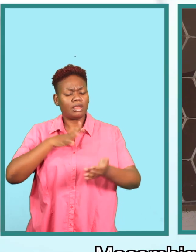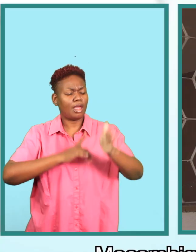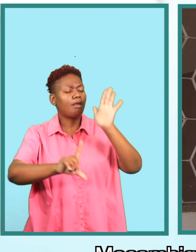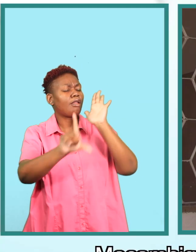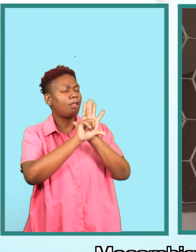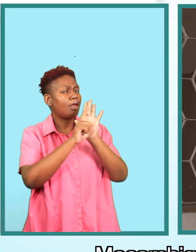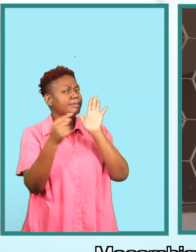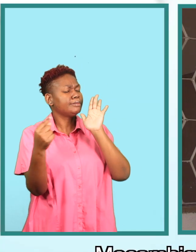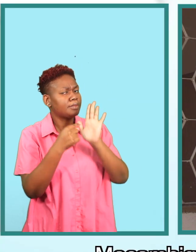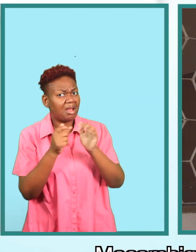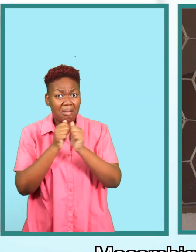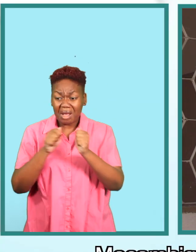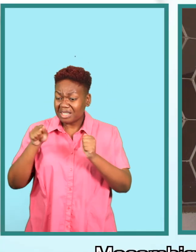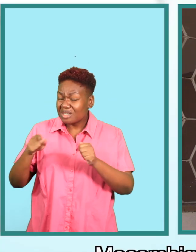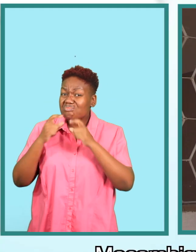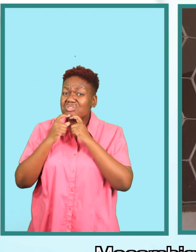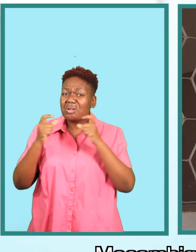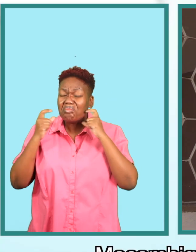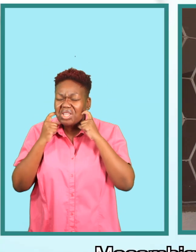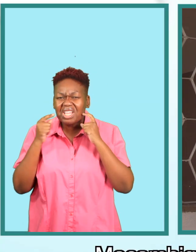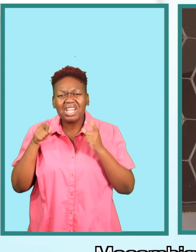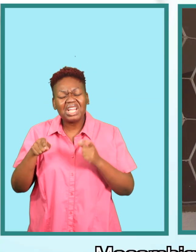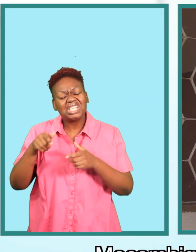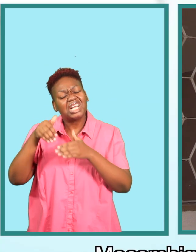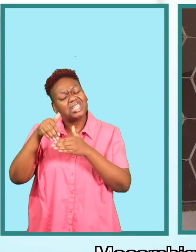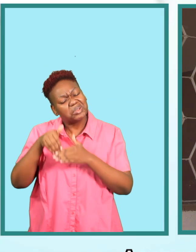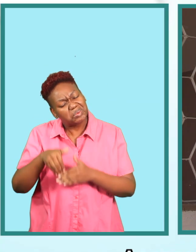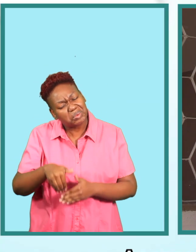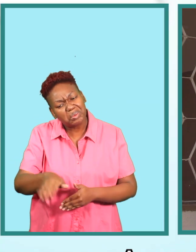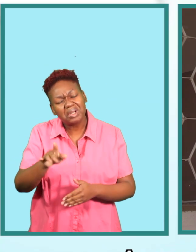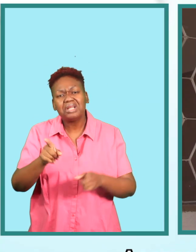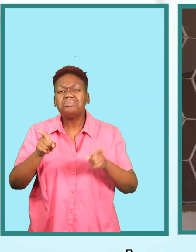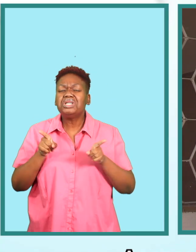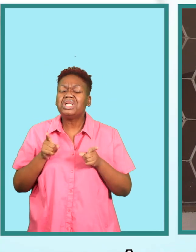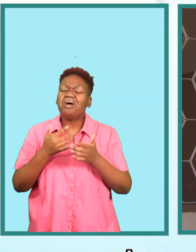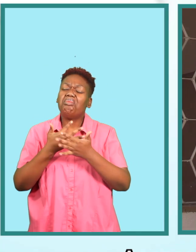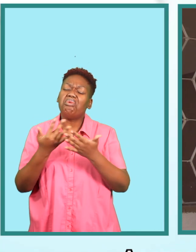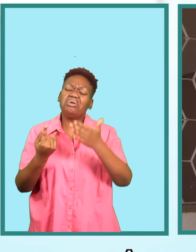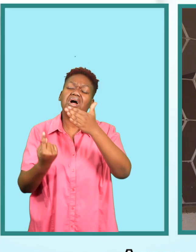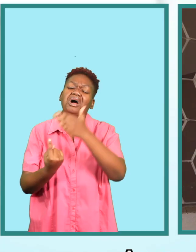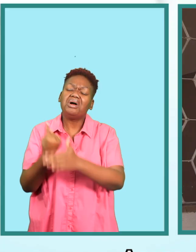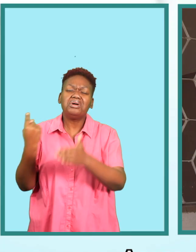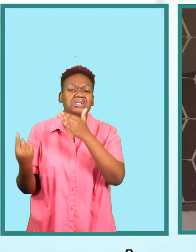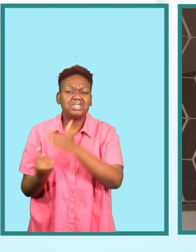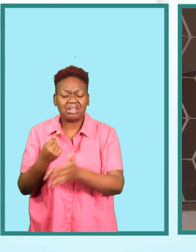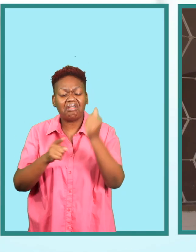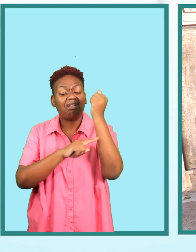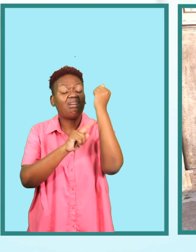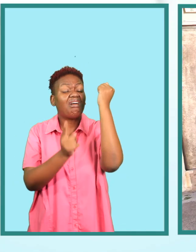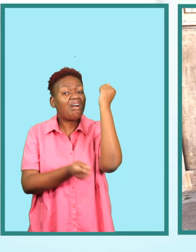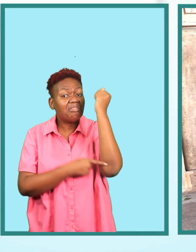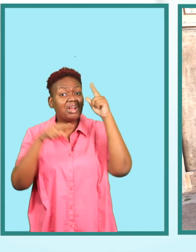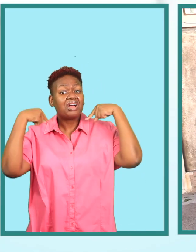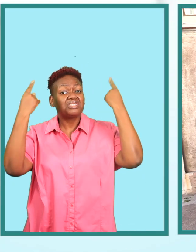Moçambique continua a enfrentar elevados índices de uniões prematuras, apesar dos avanços na legislação.